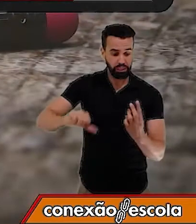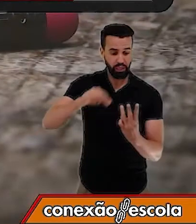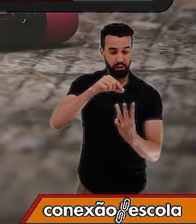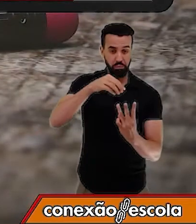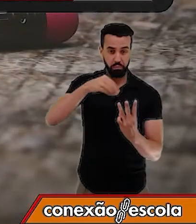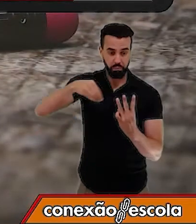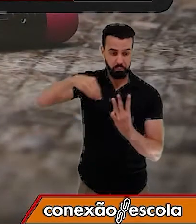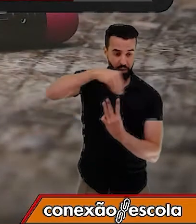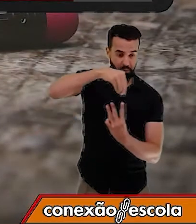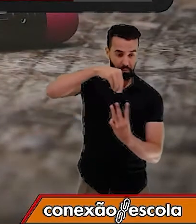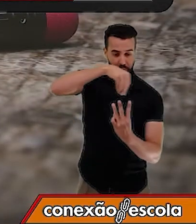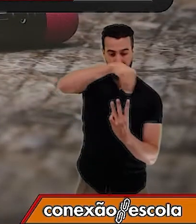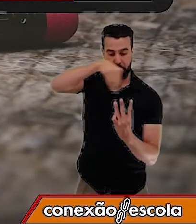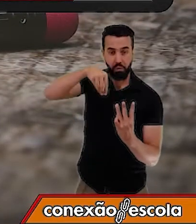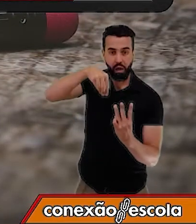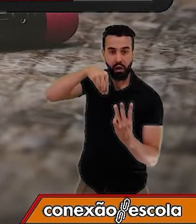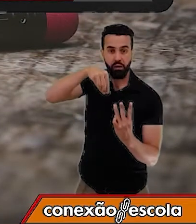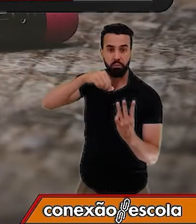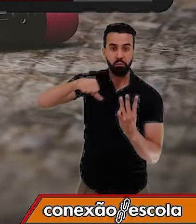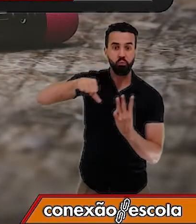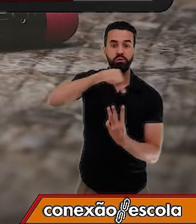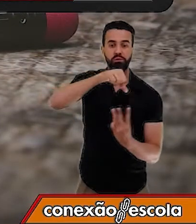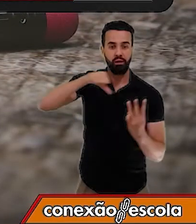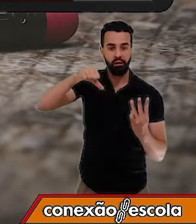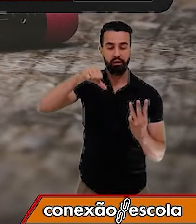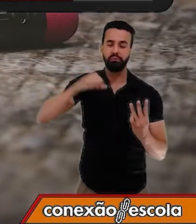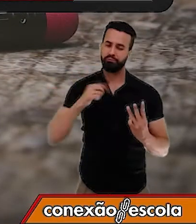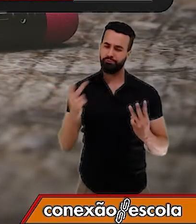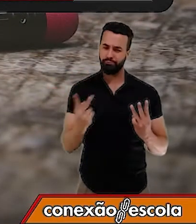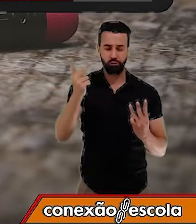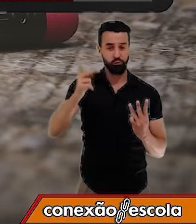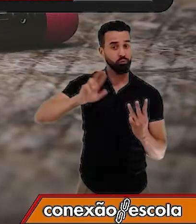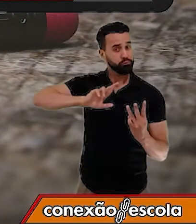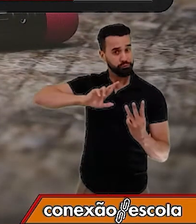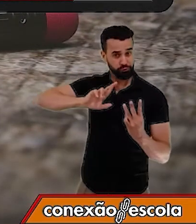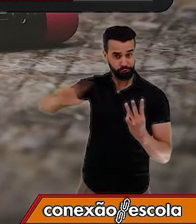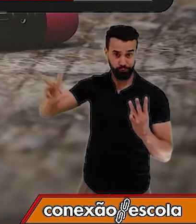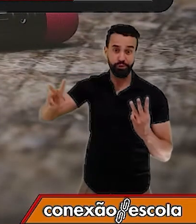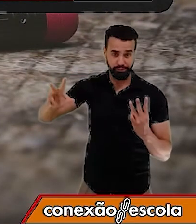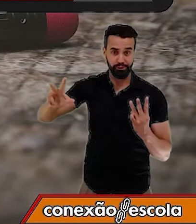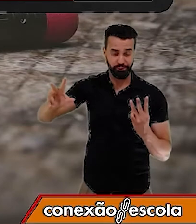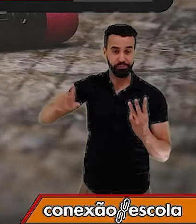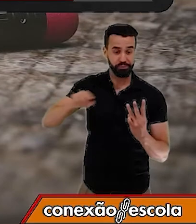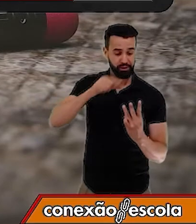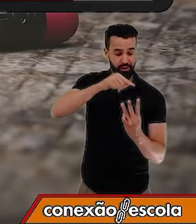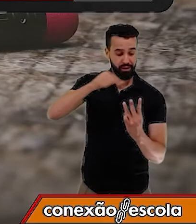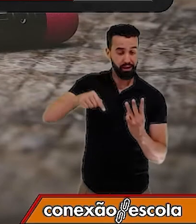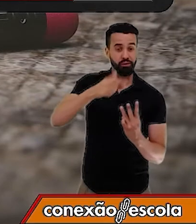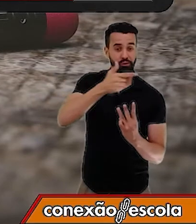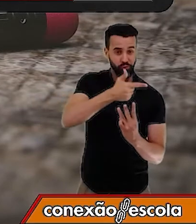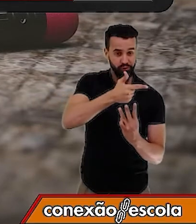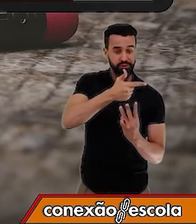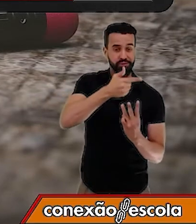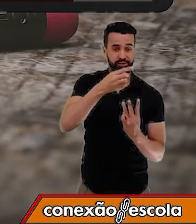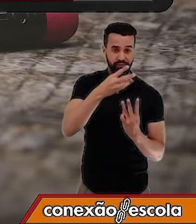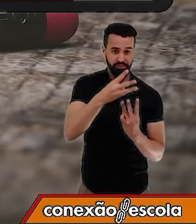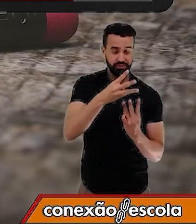de ordem, de lugar, ele vai ter outros valores, mas nessa ordem ele tem o valor